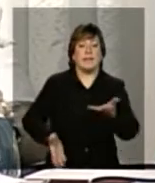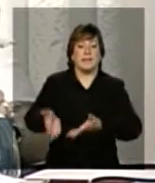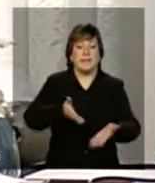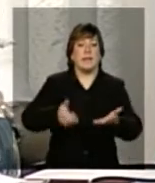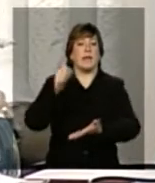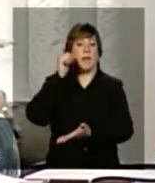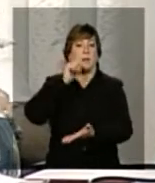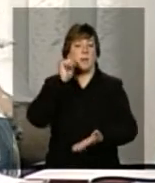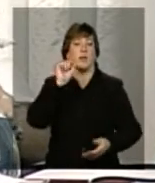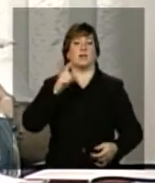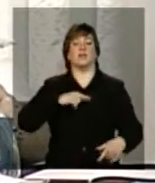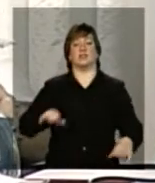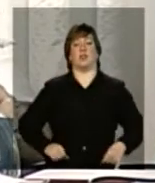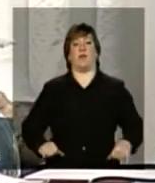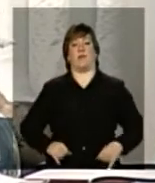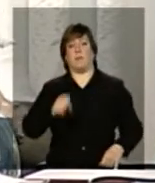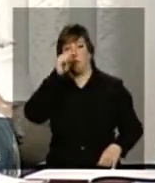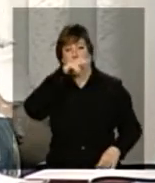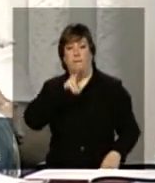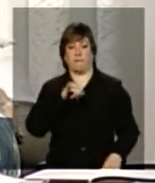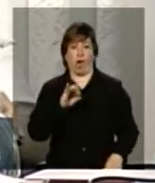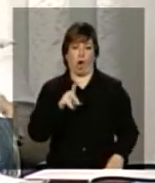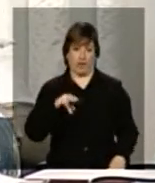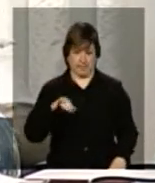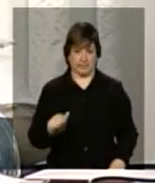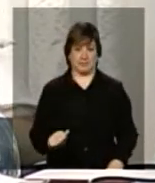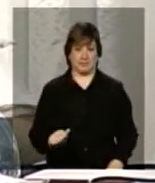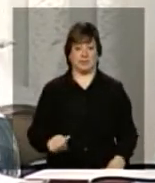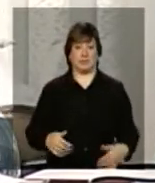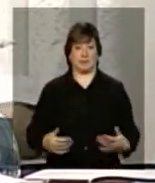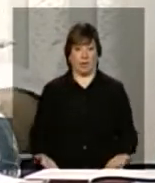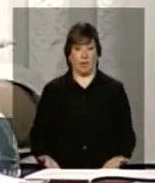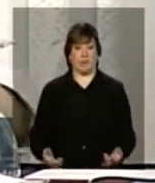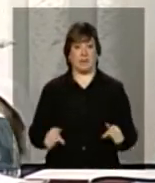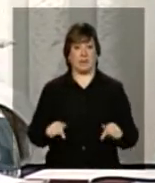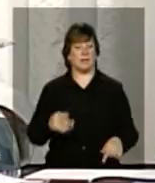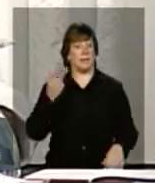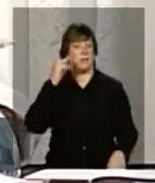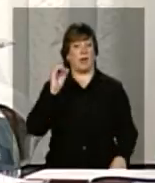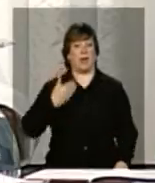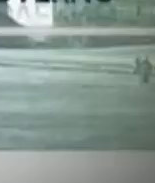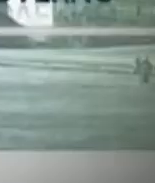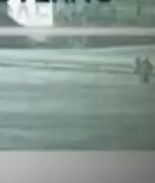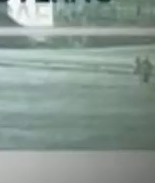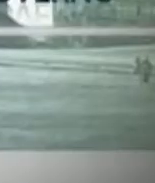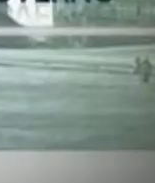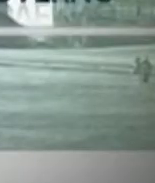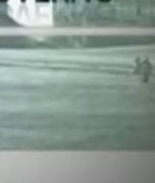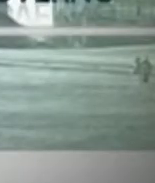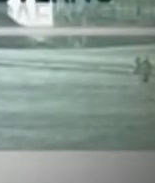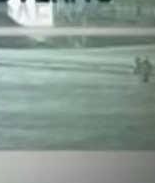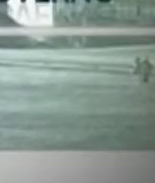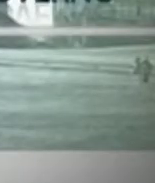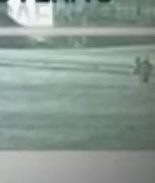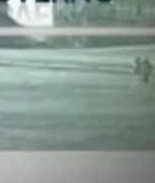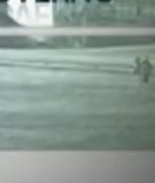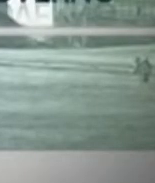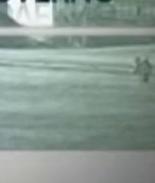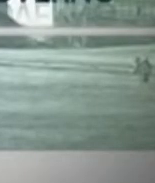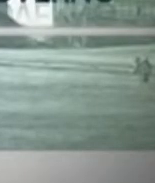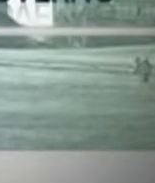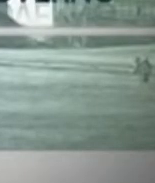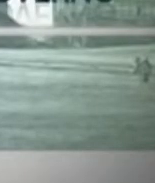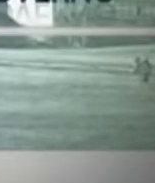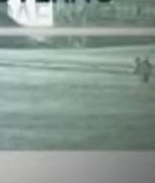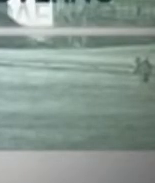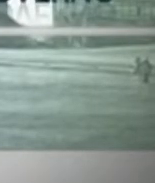mulheres em situação de violência, né? Então, isso é, para nós é muito importante. Você acompanhou a reapresentação